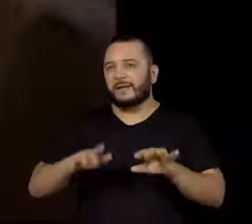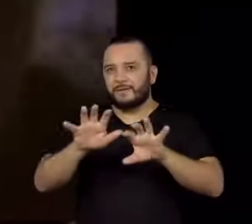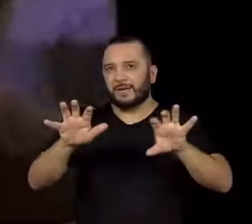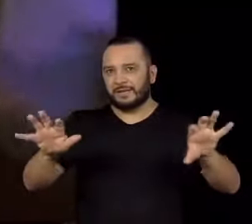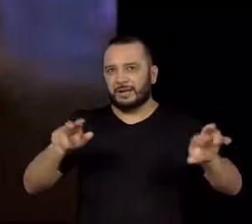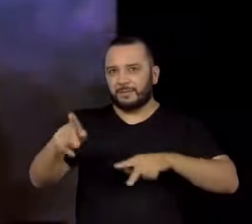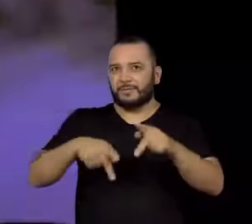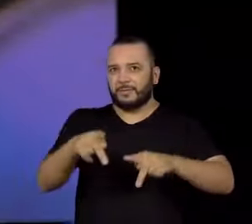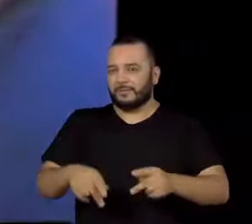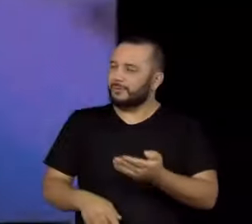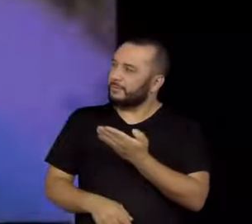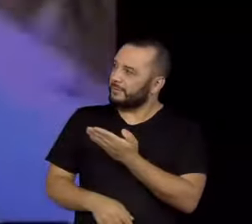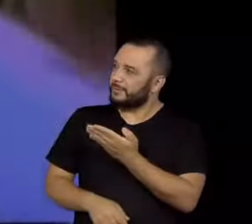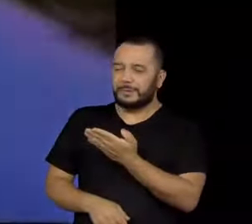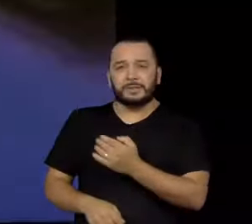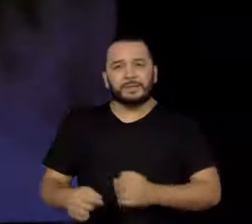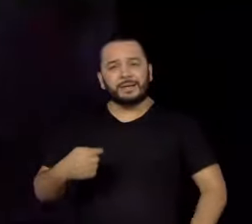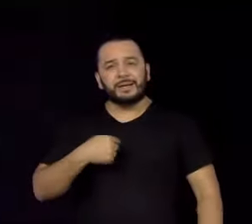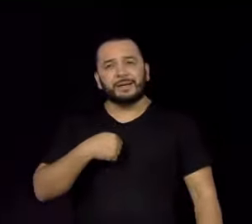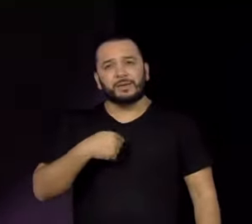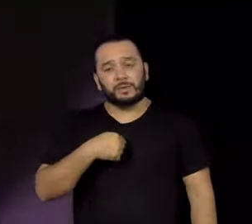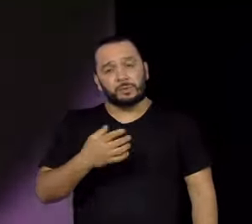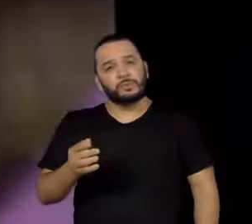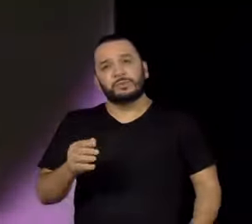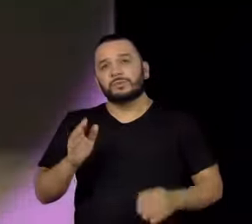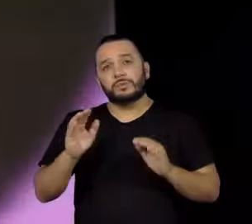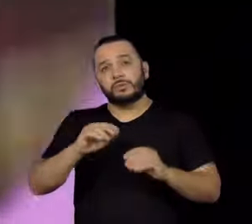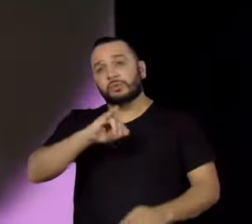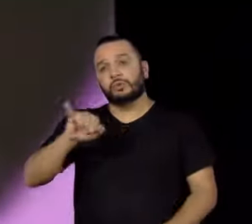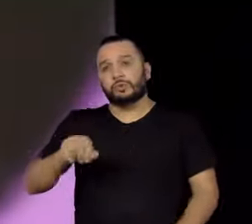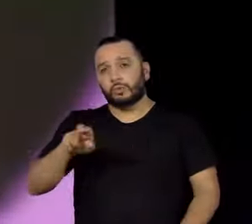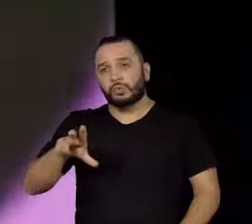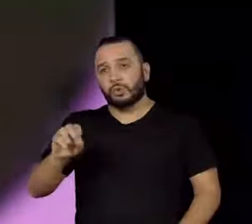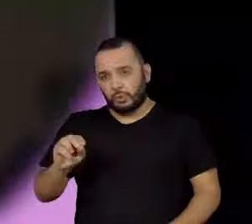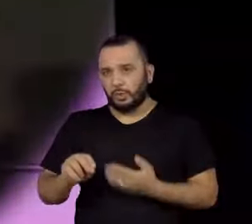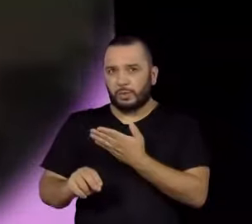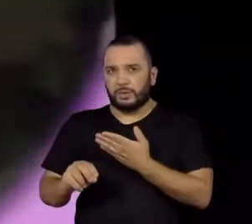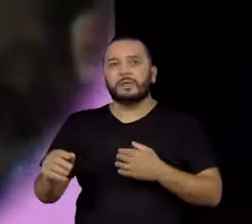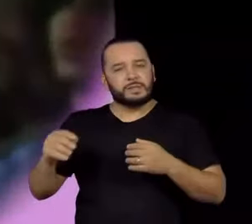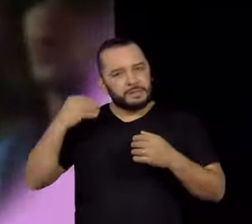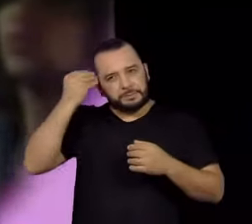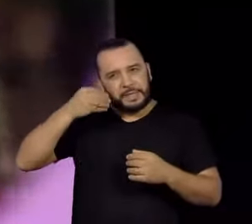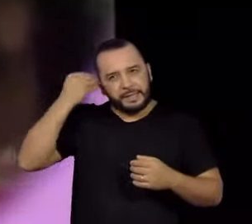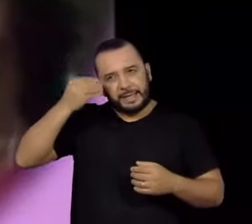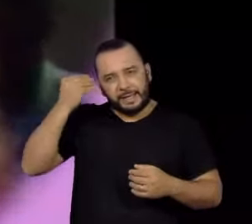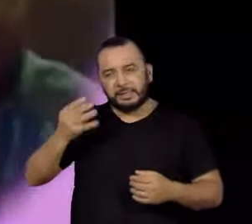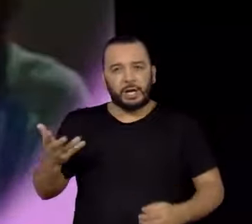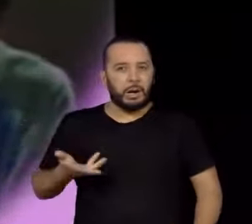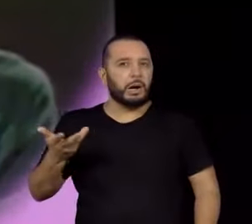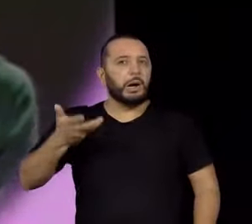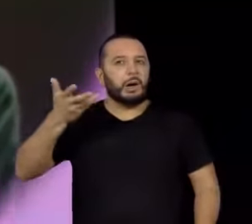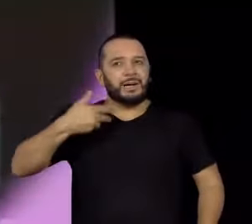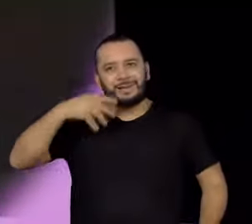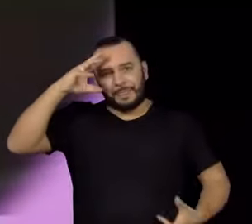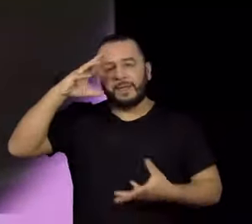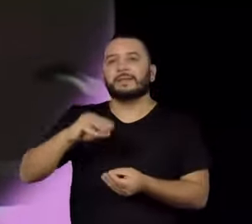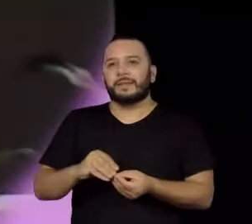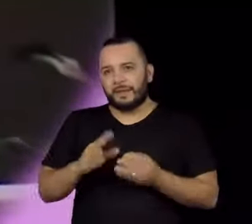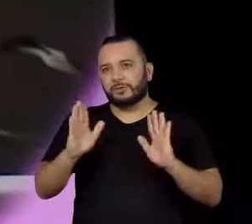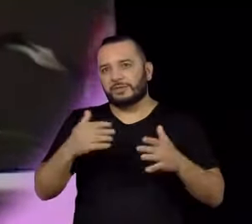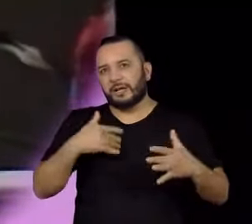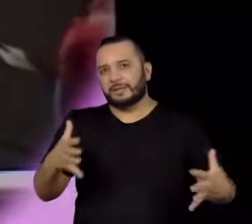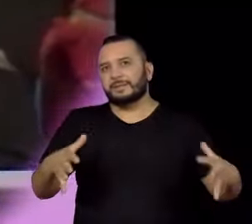canção iluminada de sol. Júlio Medalha, com toda a sua bagagem erudita, entendeu e se